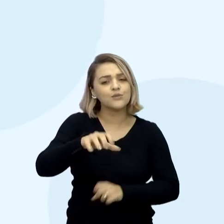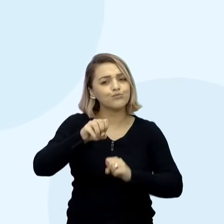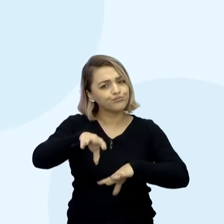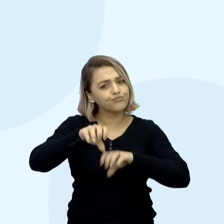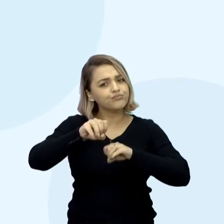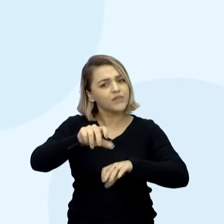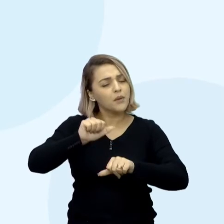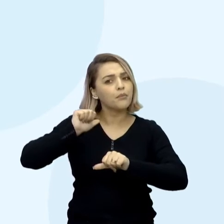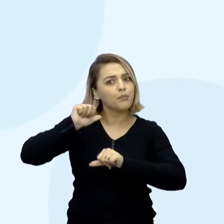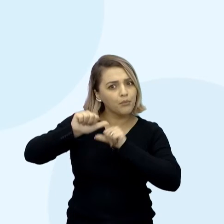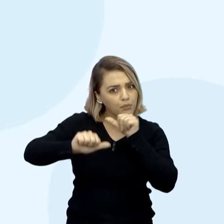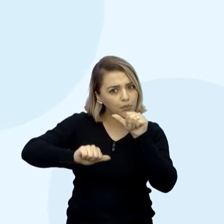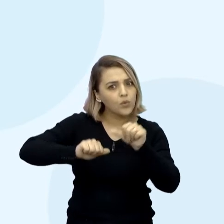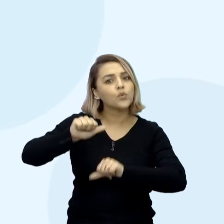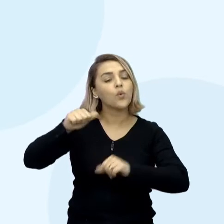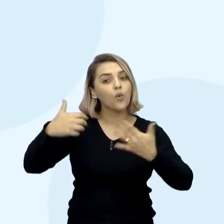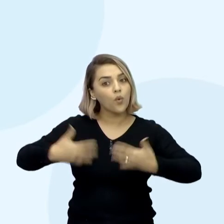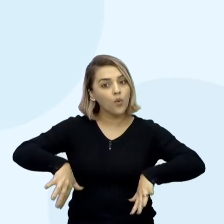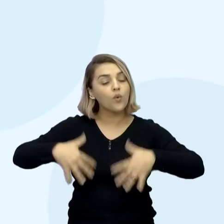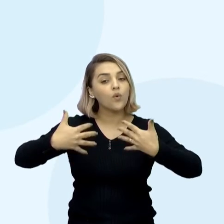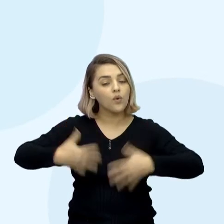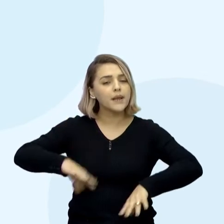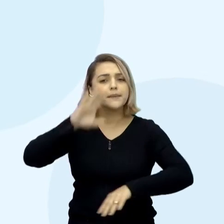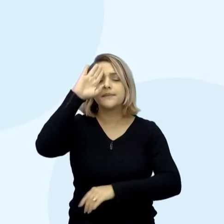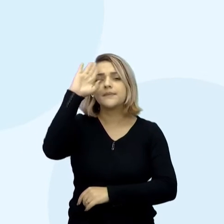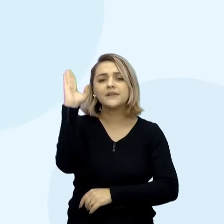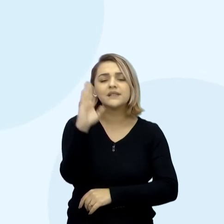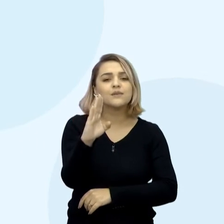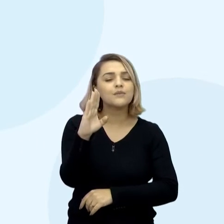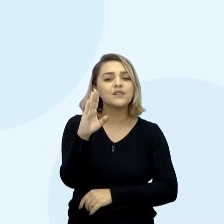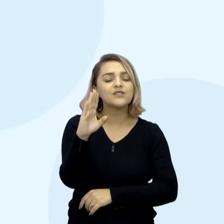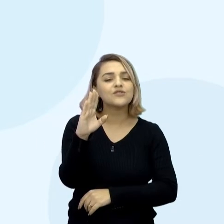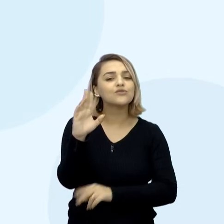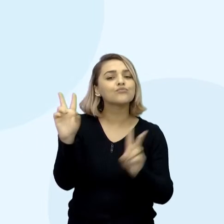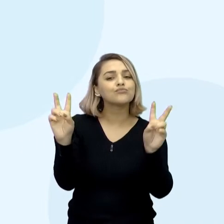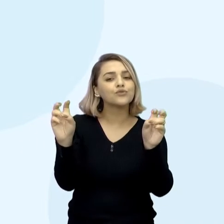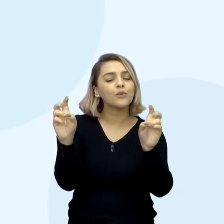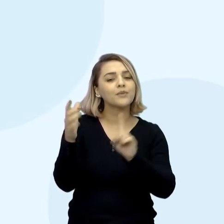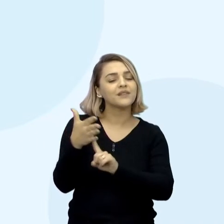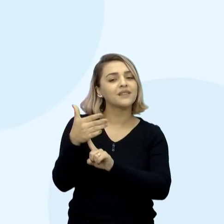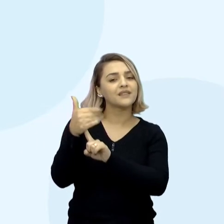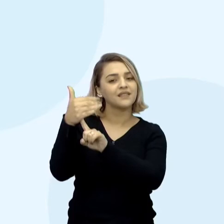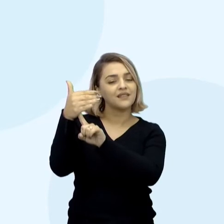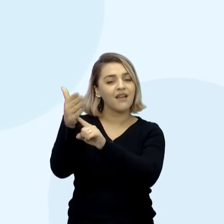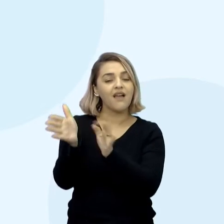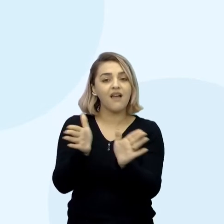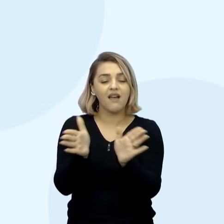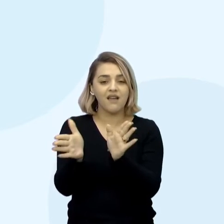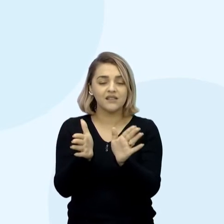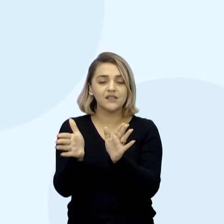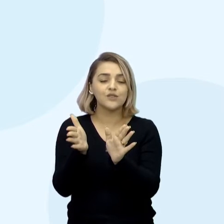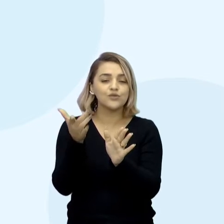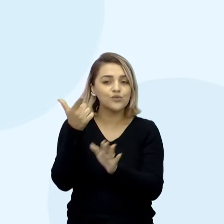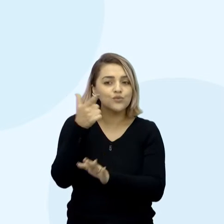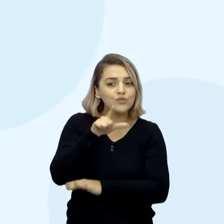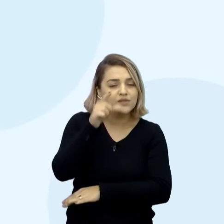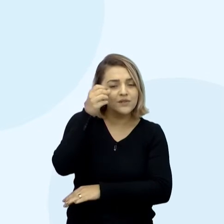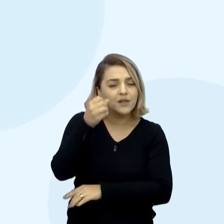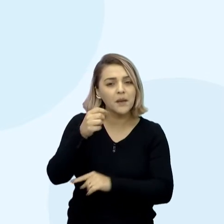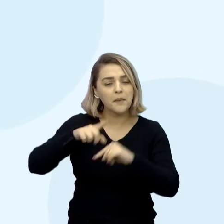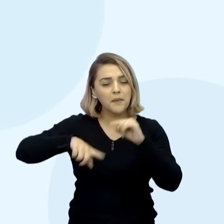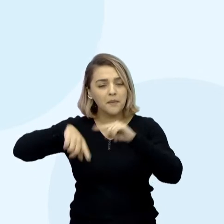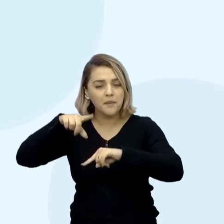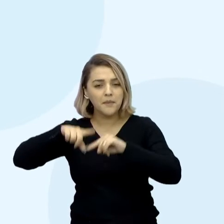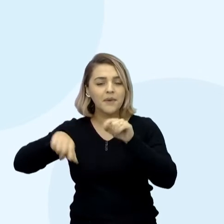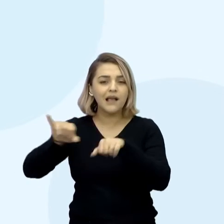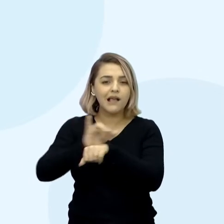mudou bastante, principalmente no quesito tecnologia. O acesso a recursos tecnológicos por parte